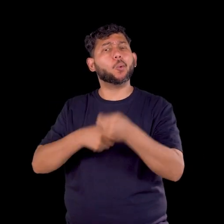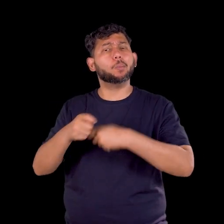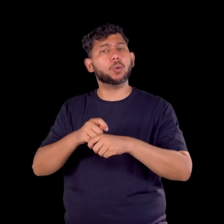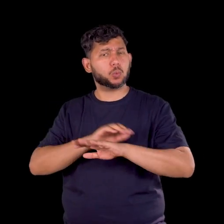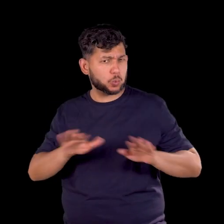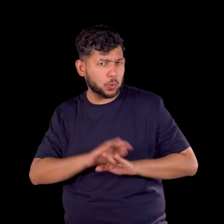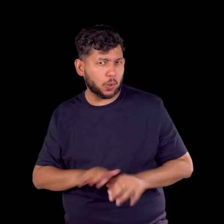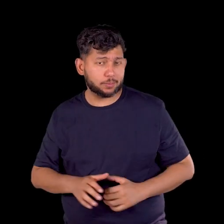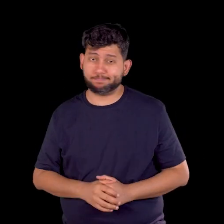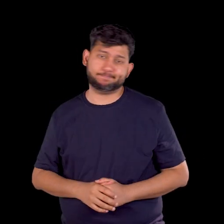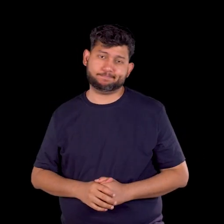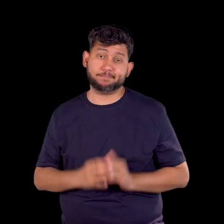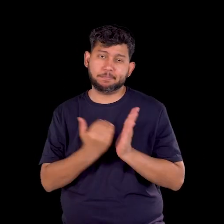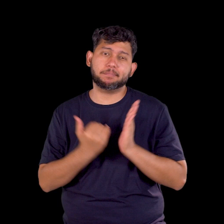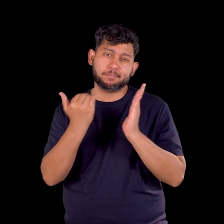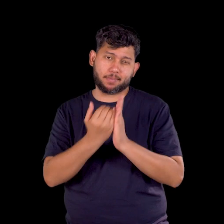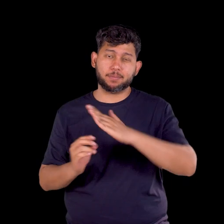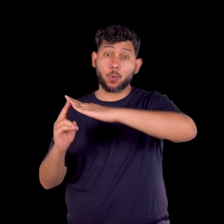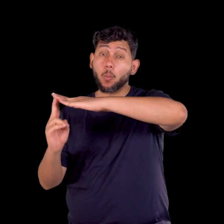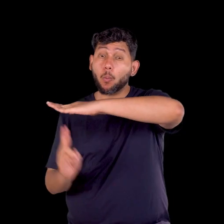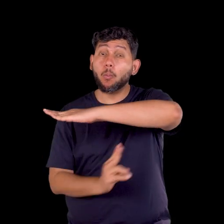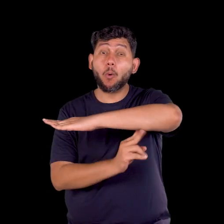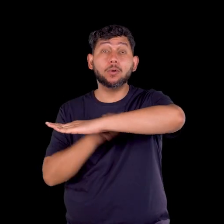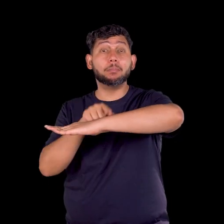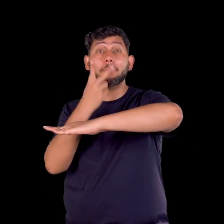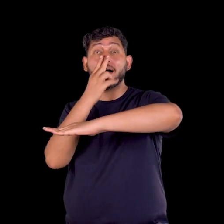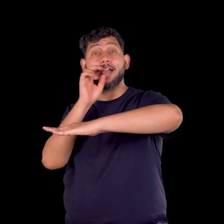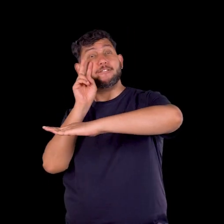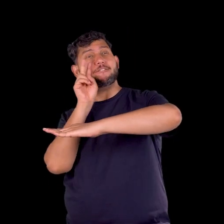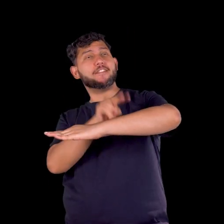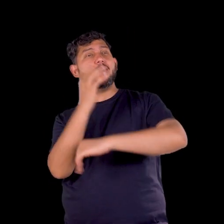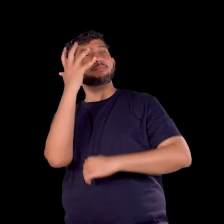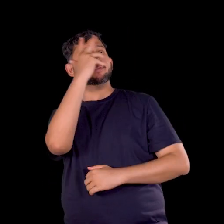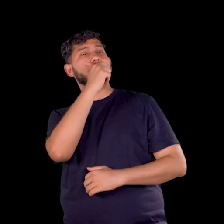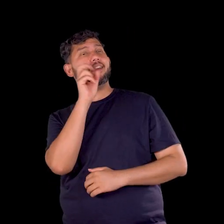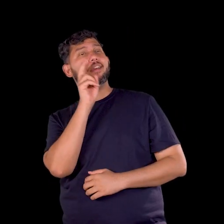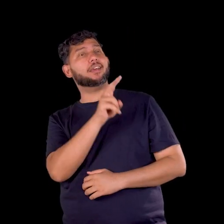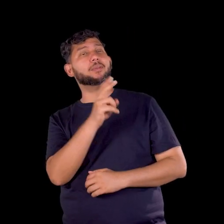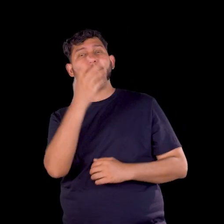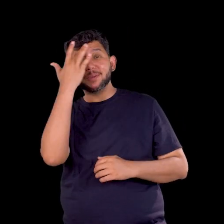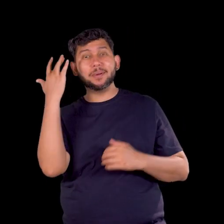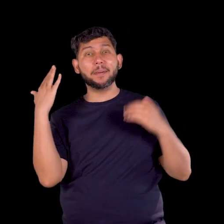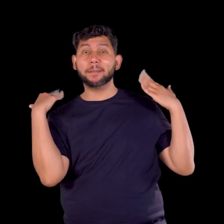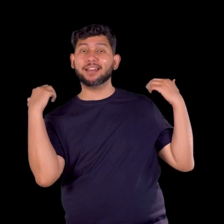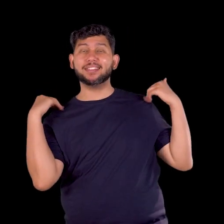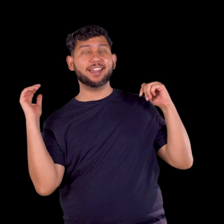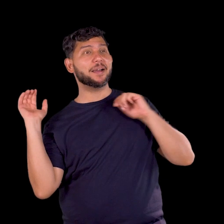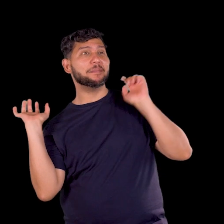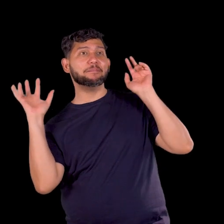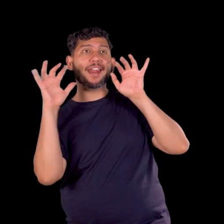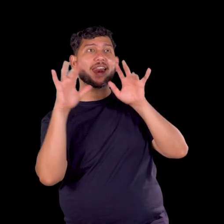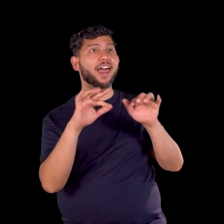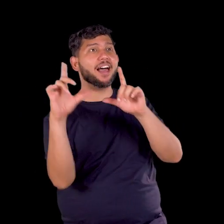economia. Algumas pontes se tornaram uma espécie de cartão postal de suas regiões, atraindo turistas que querem ver